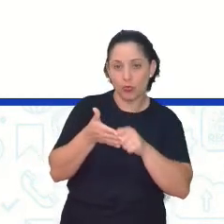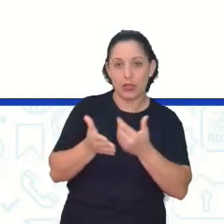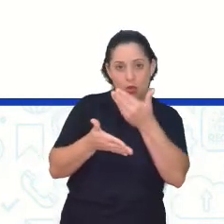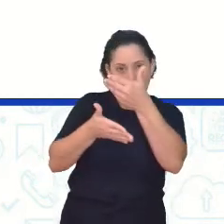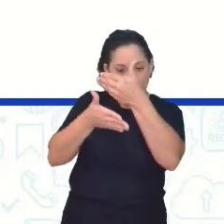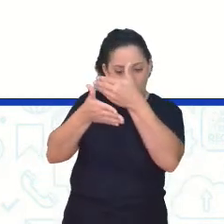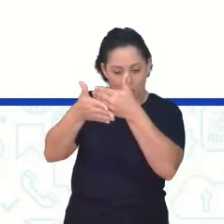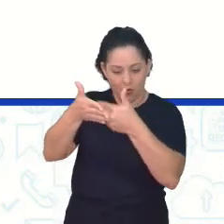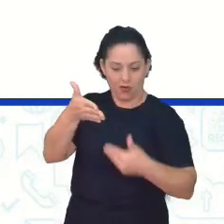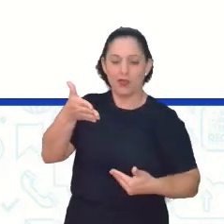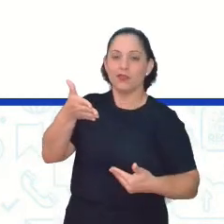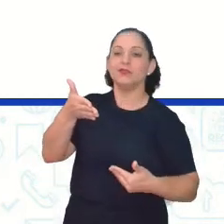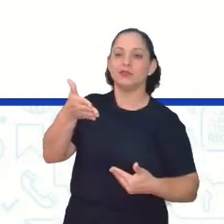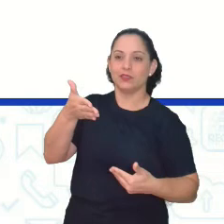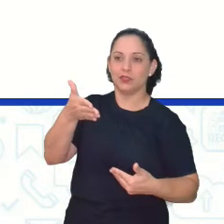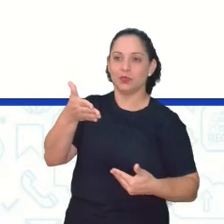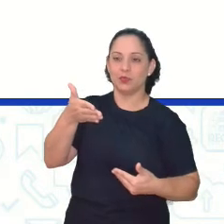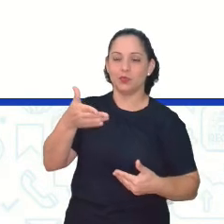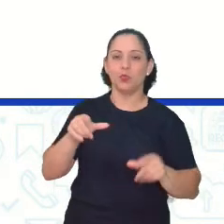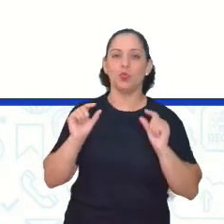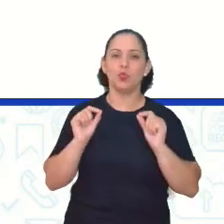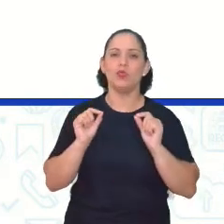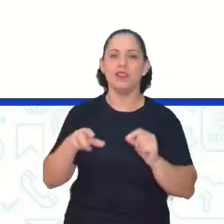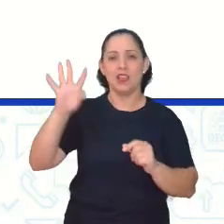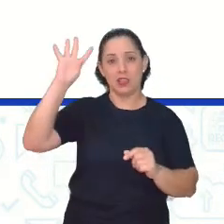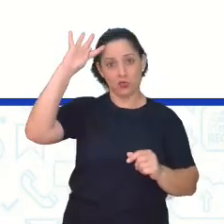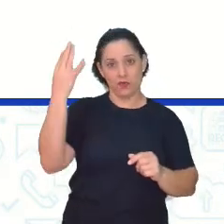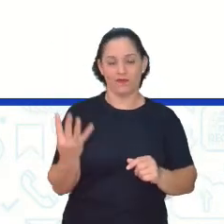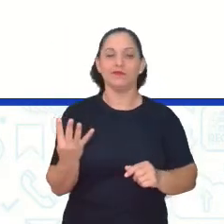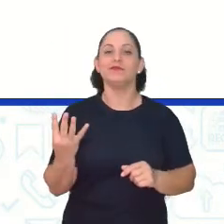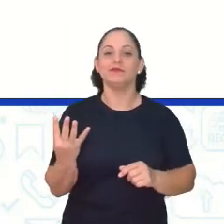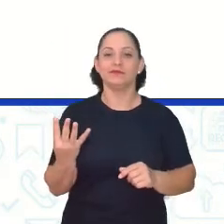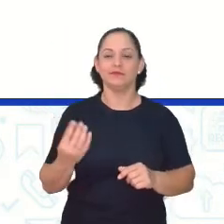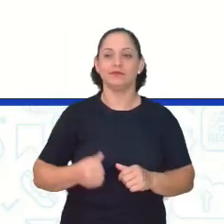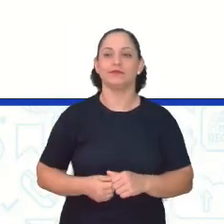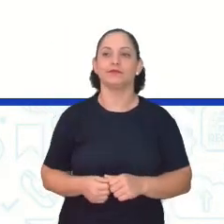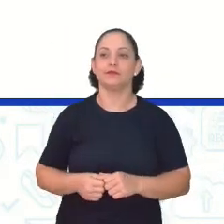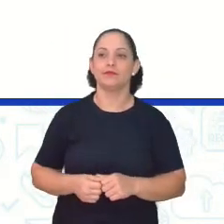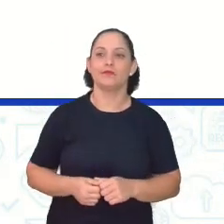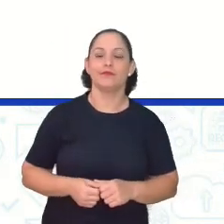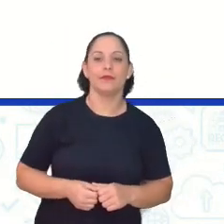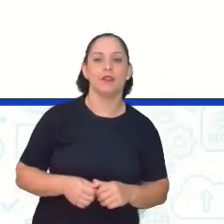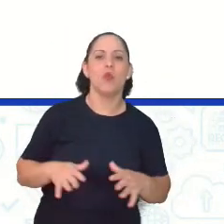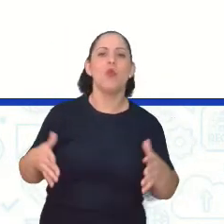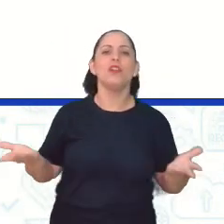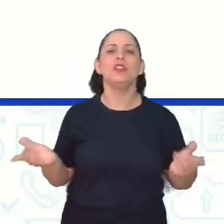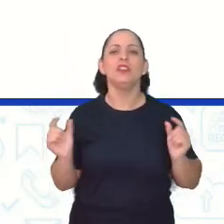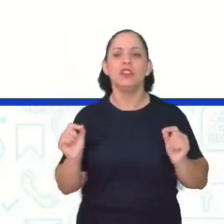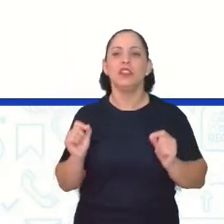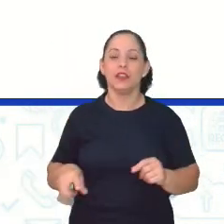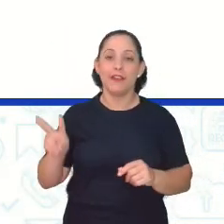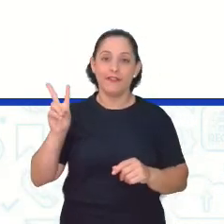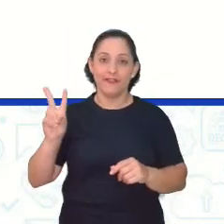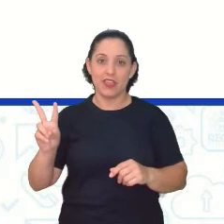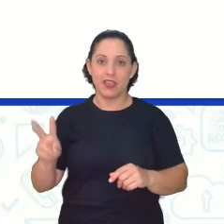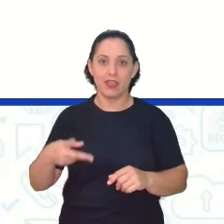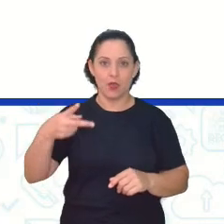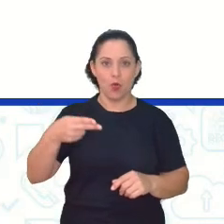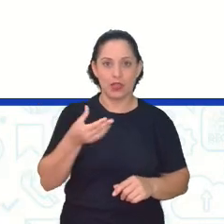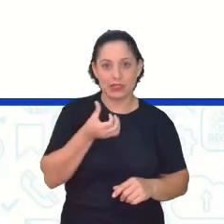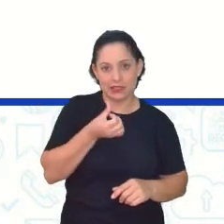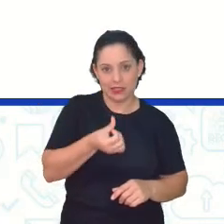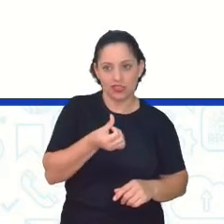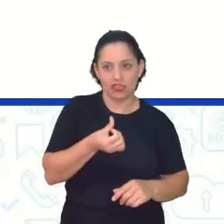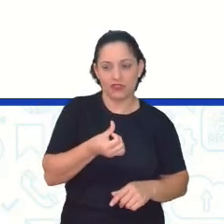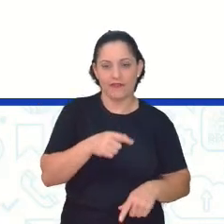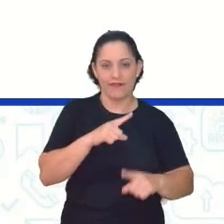relação, tá? Que você consiga resolver qualquer problema, tá? Que relação é essa? V é igual a